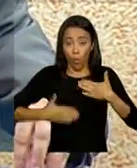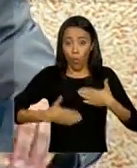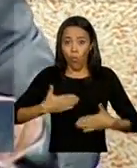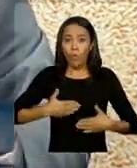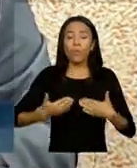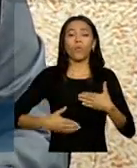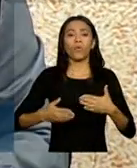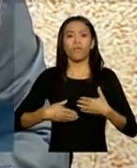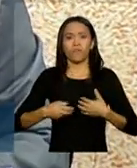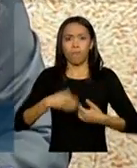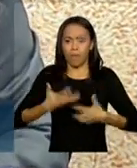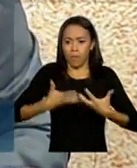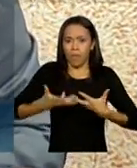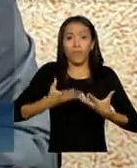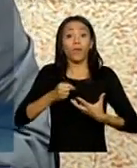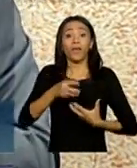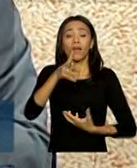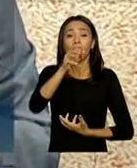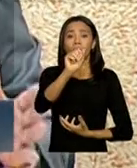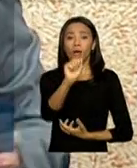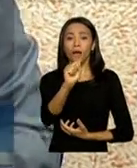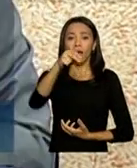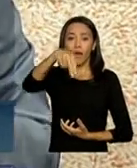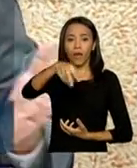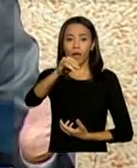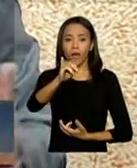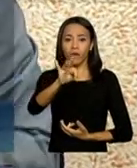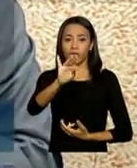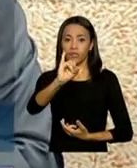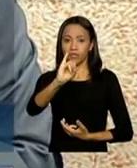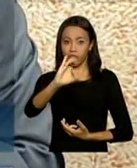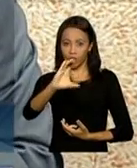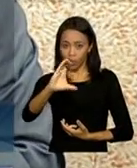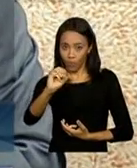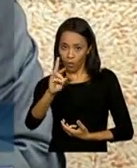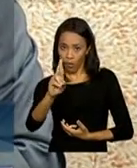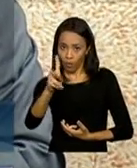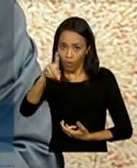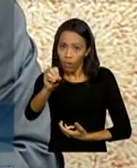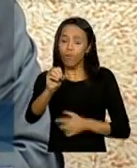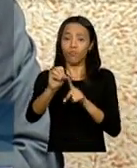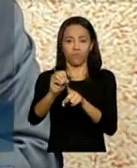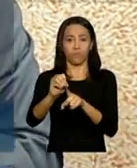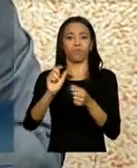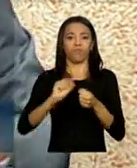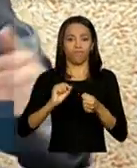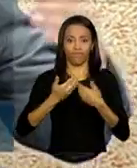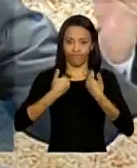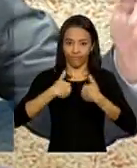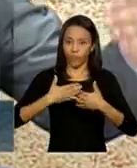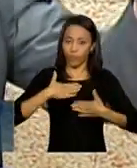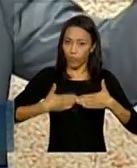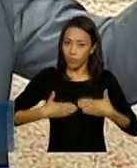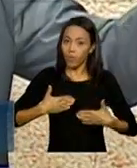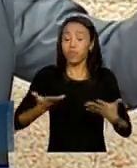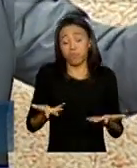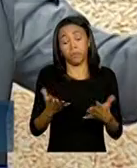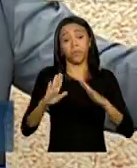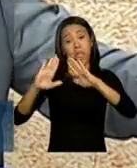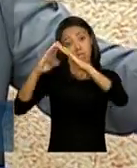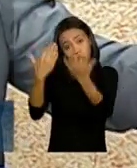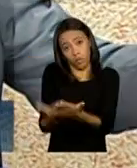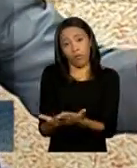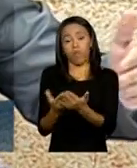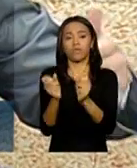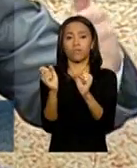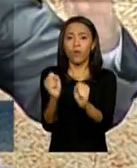proteção dessas futuras mulheres orientação dos pais das mães do conjunto da comunidade e a escola pode marcar uma